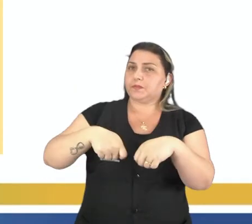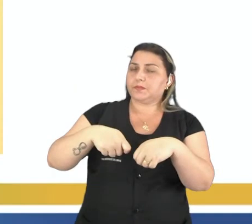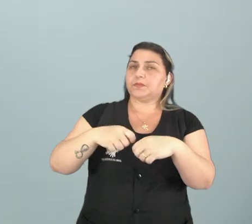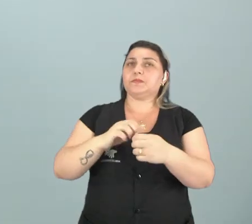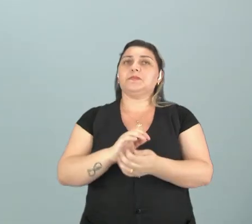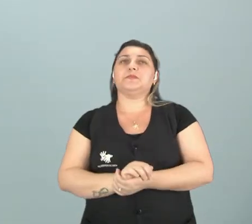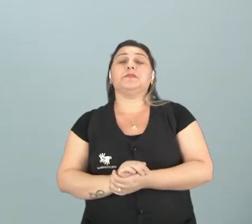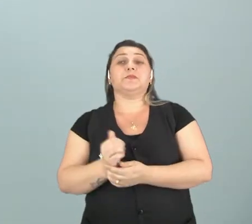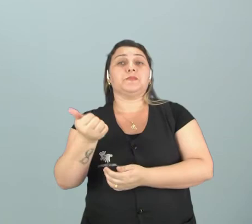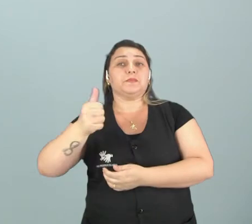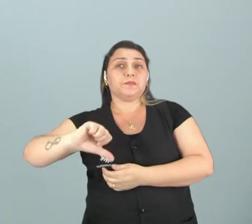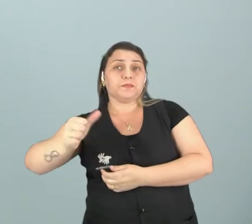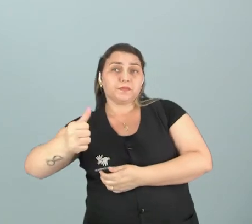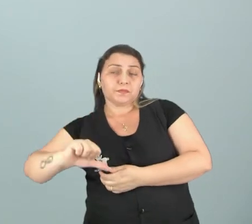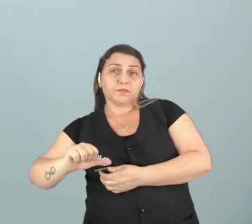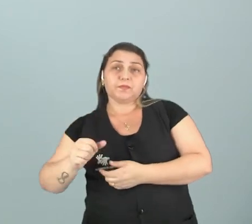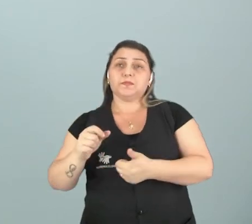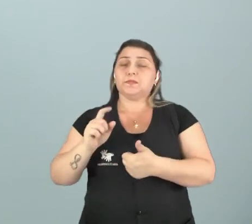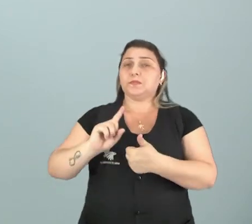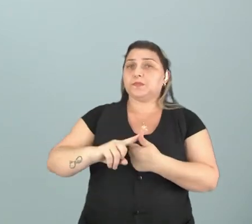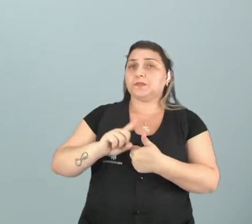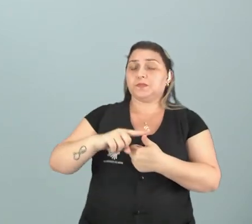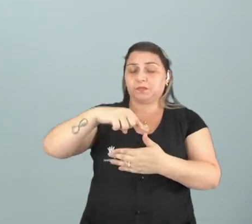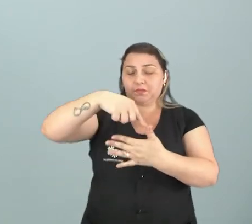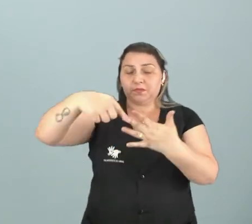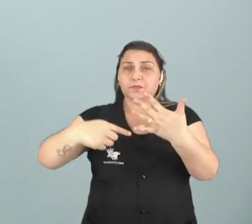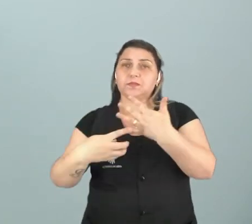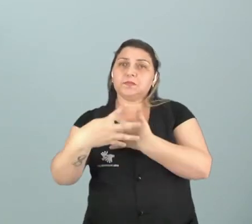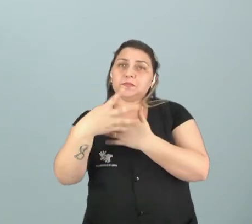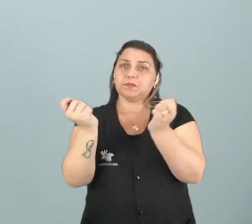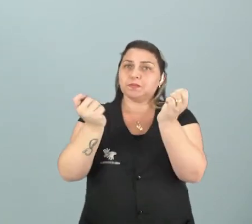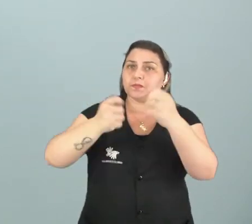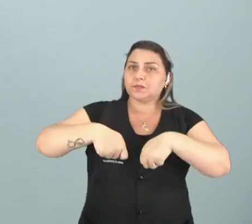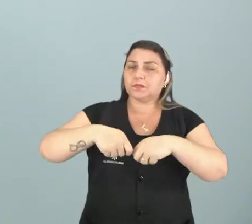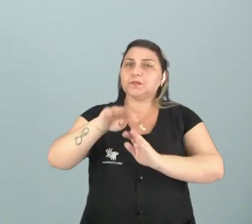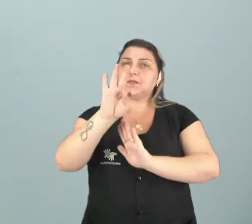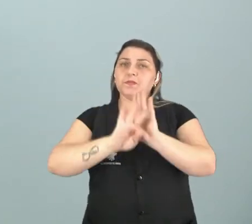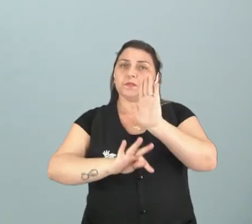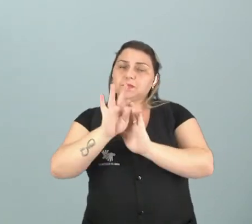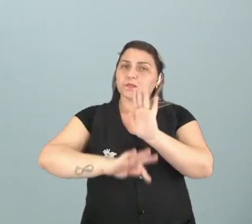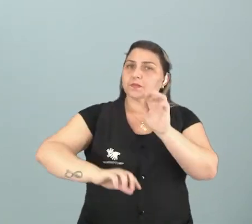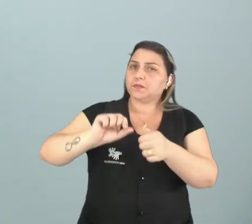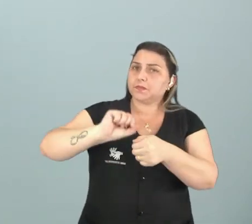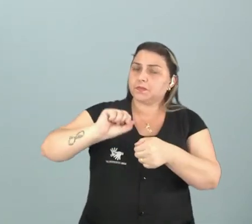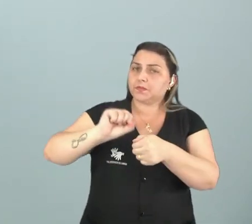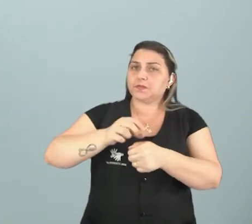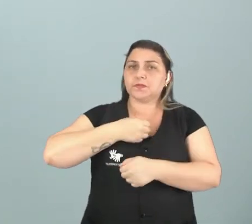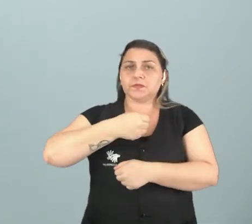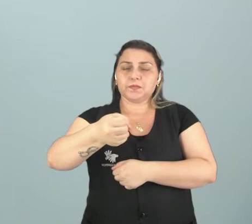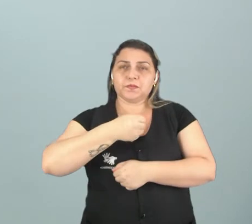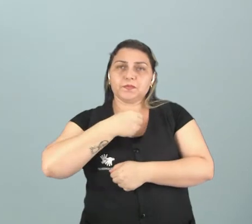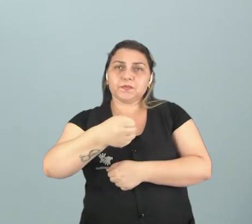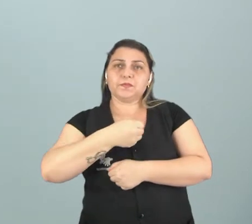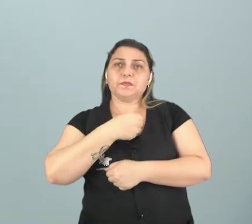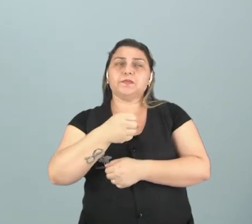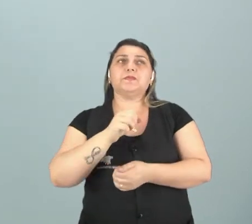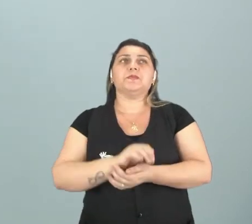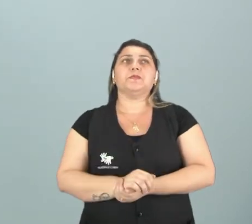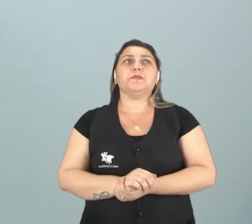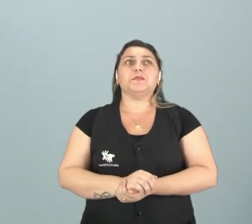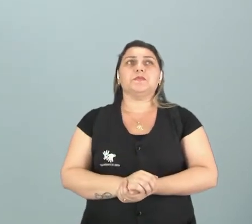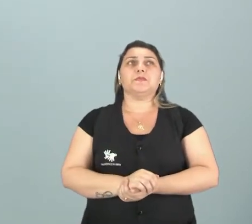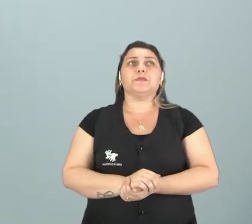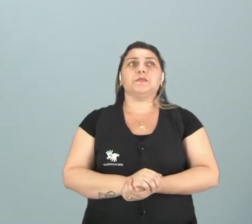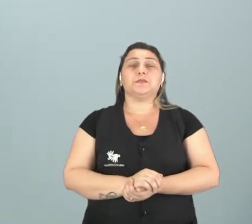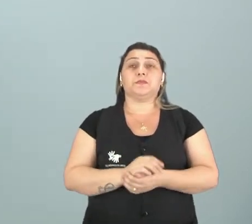possibilidades. Analisado esse passo 1, as 4 condições de produção do texto-reportagem, desse gênero textual,